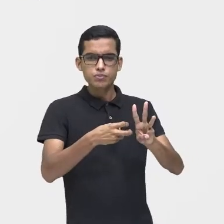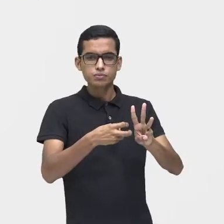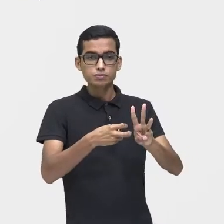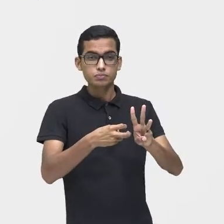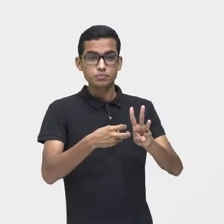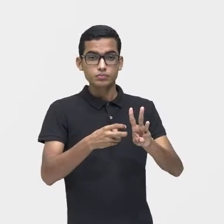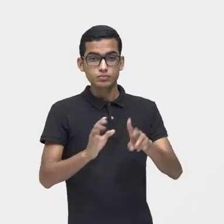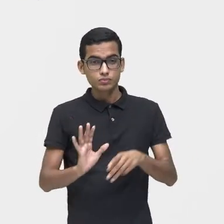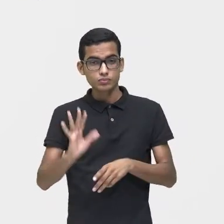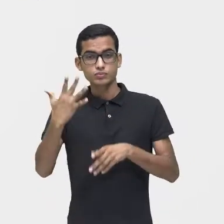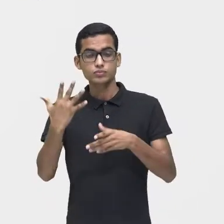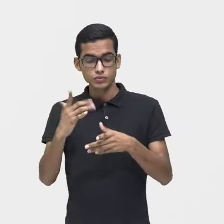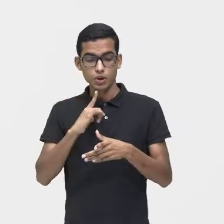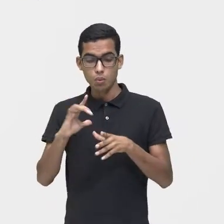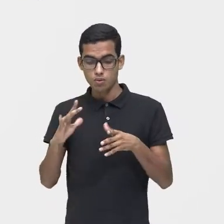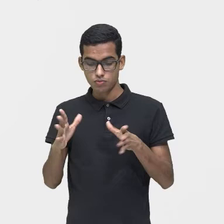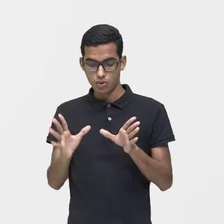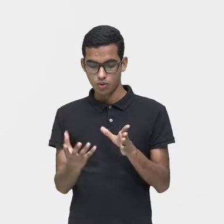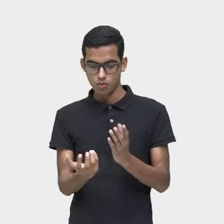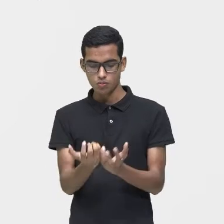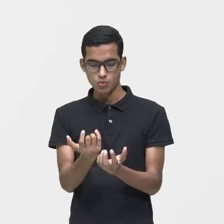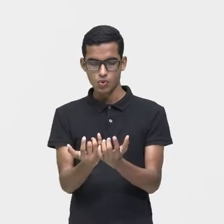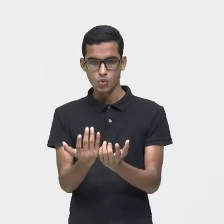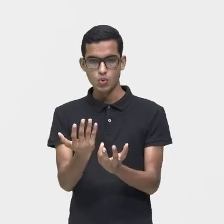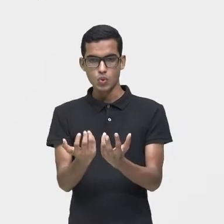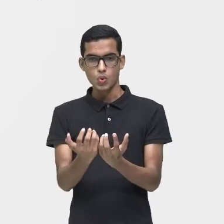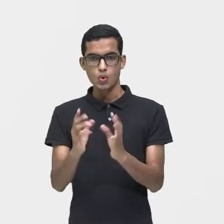uma clareira e os dançarinos